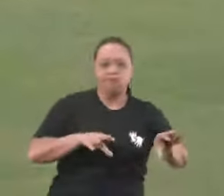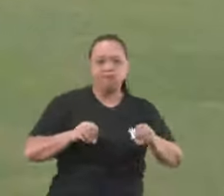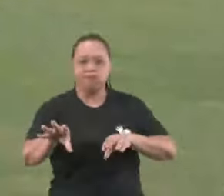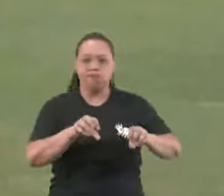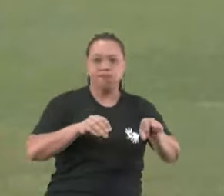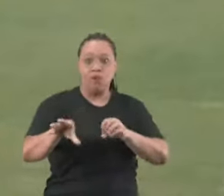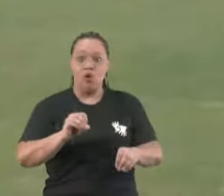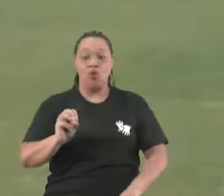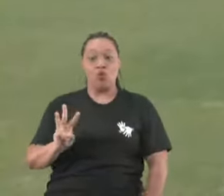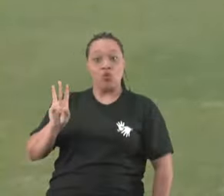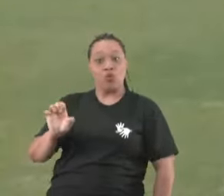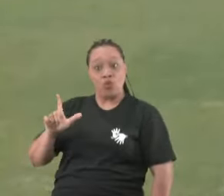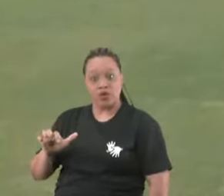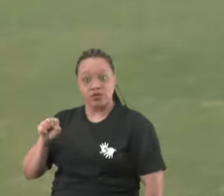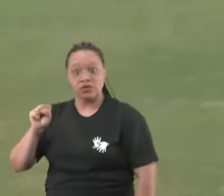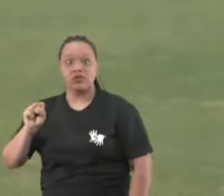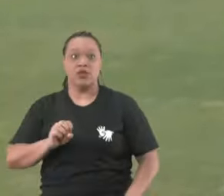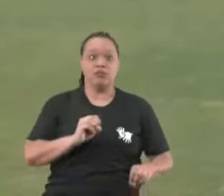Wesley.